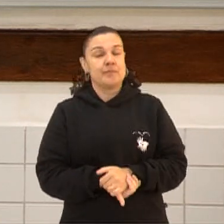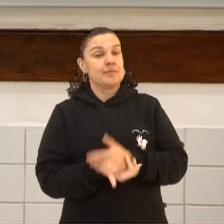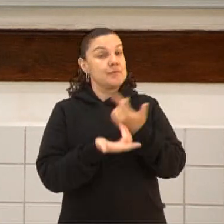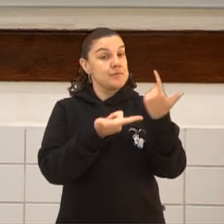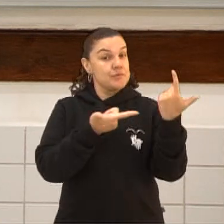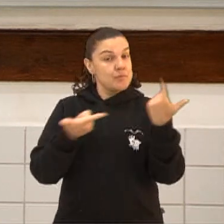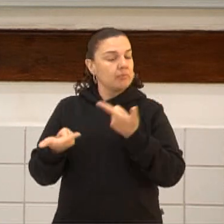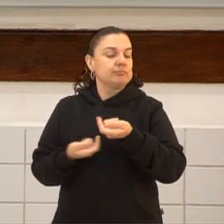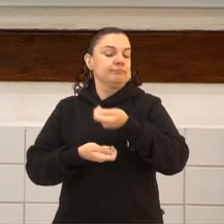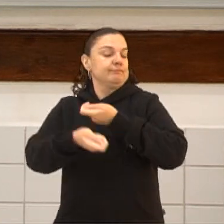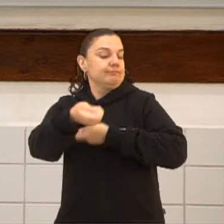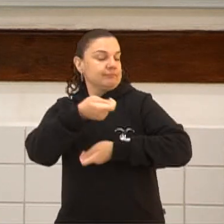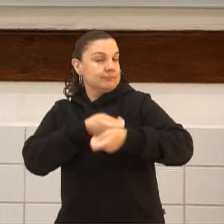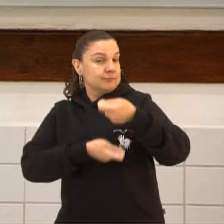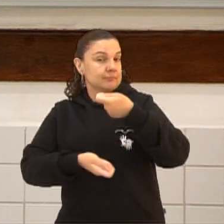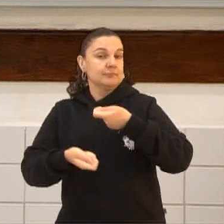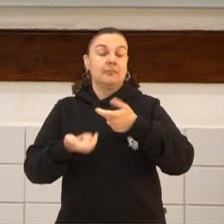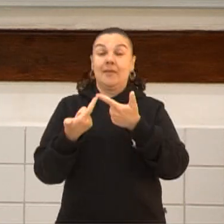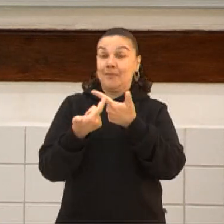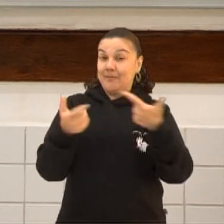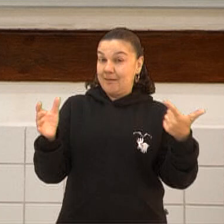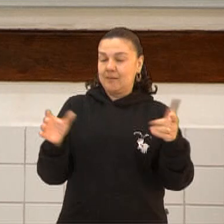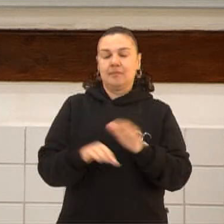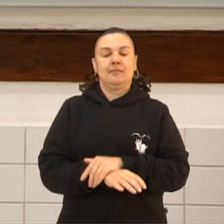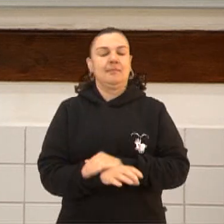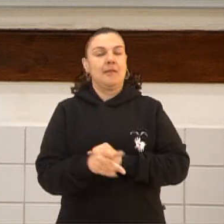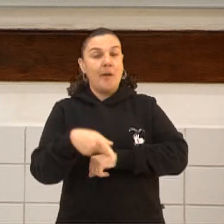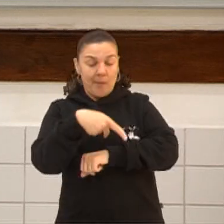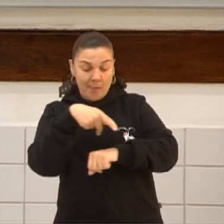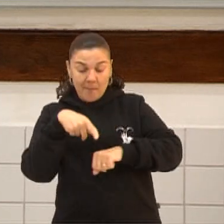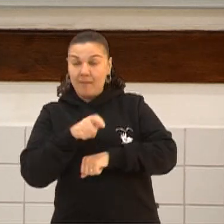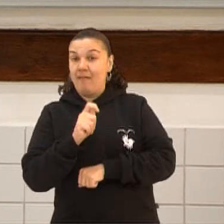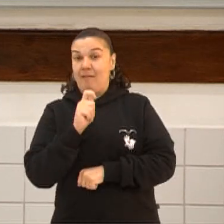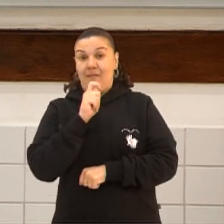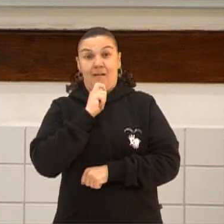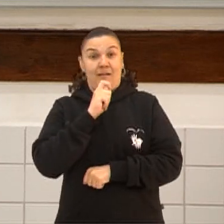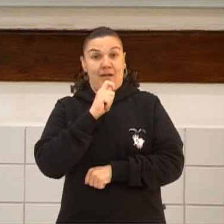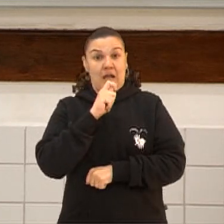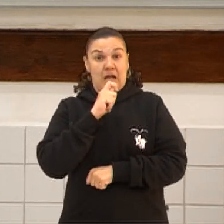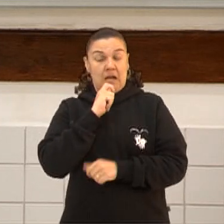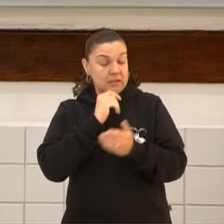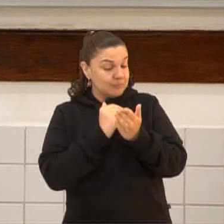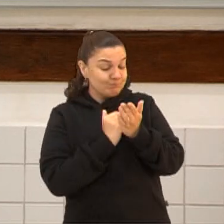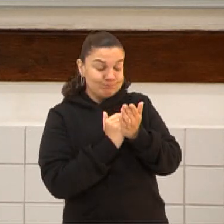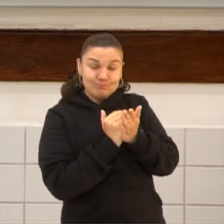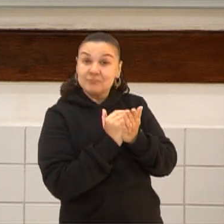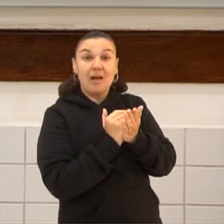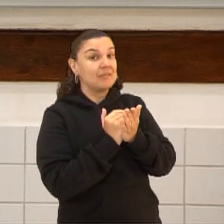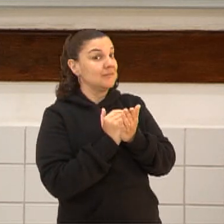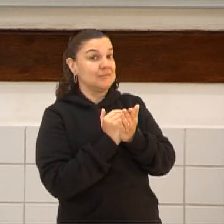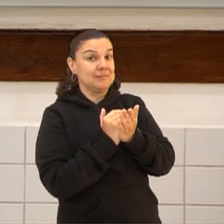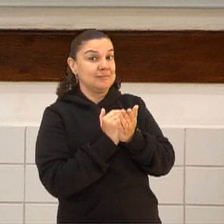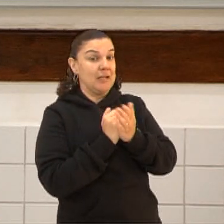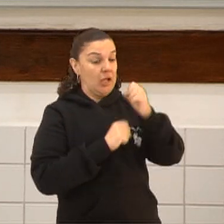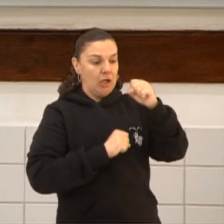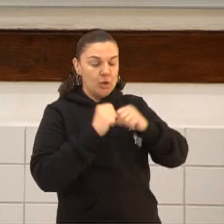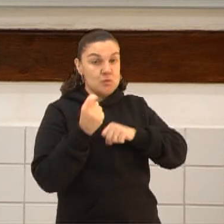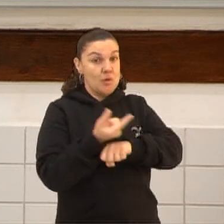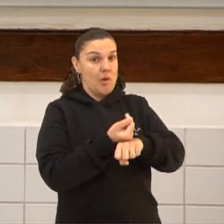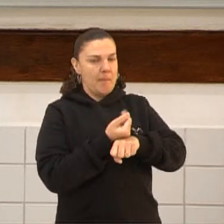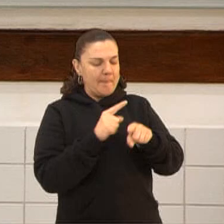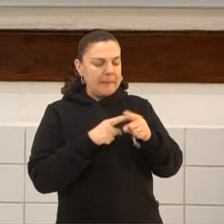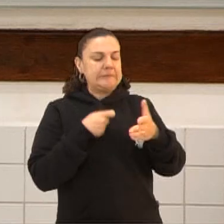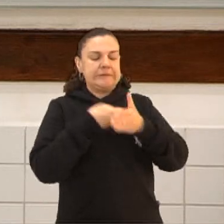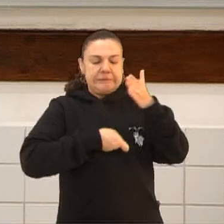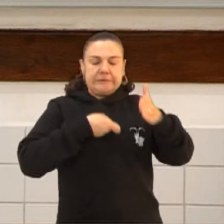sistema financeiro, aqueles países que muitas vezes nem chegaram à fase industrial do capitalismo, né, mas que estão